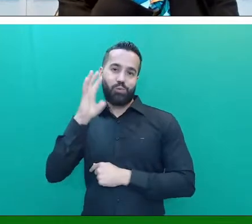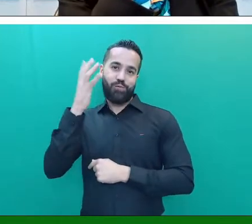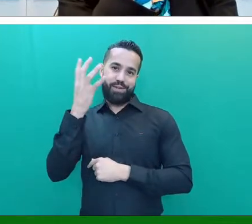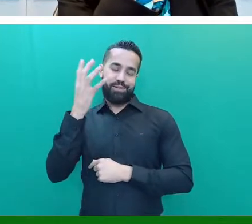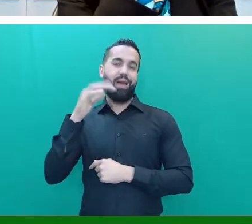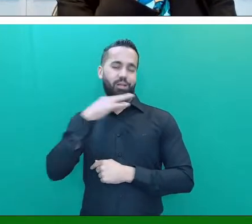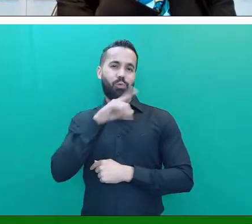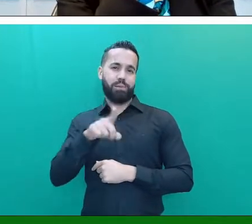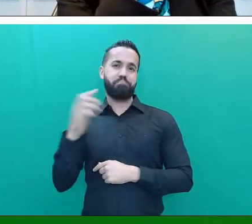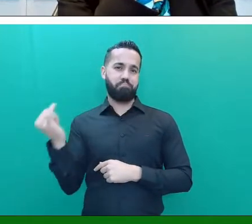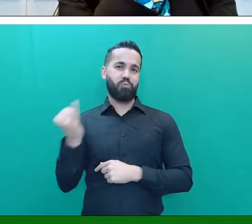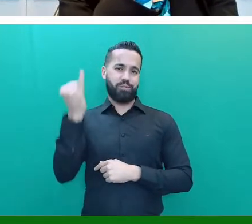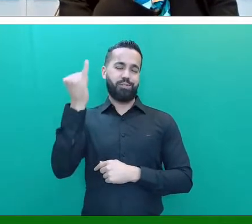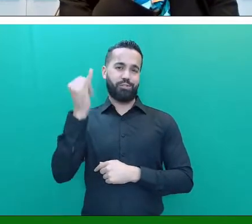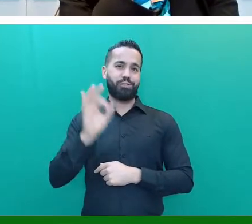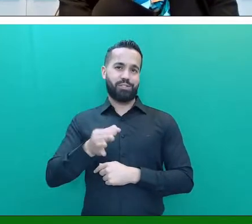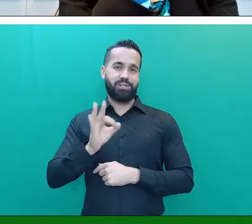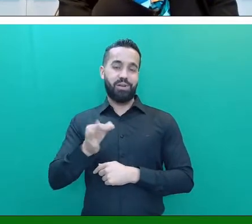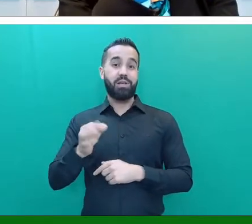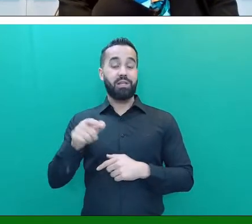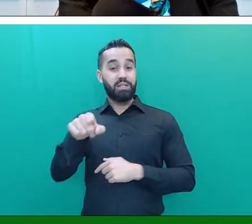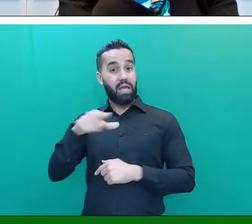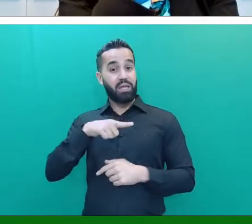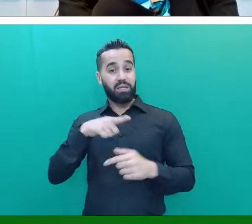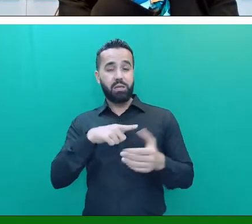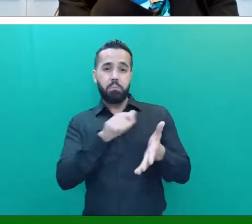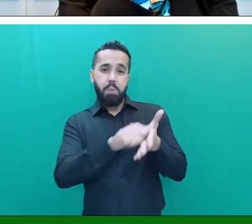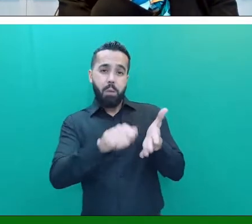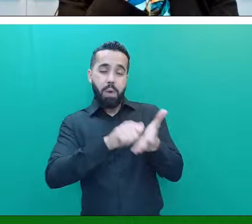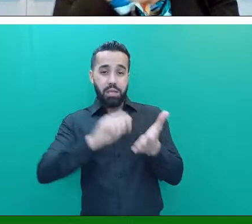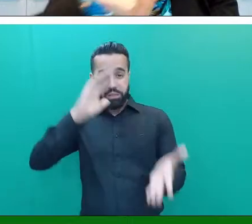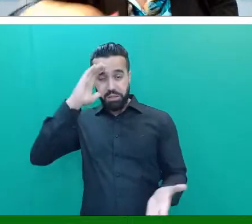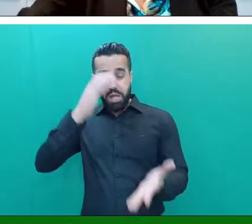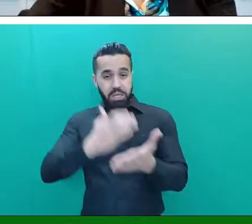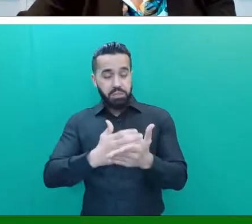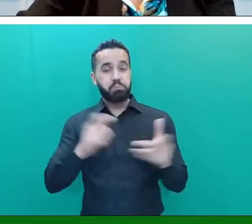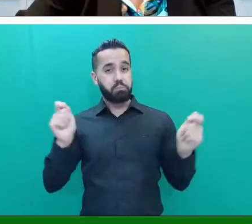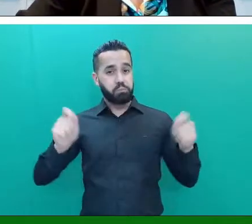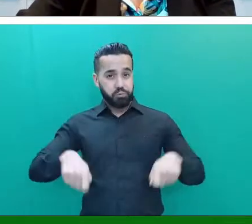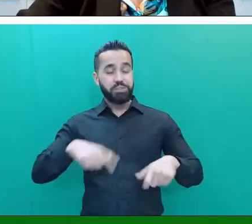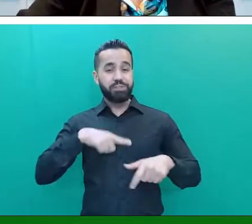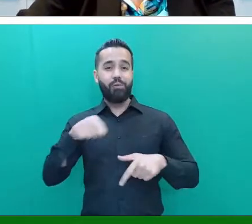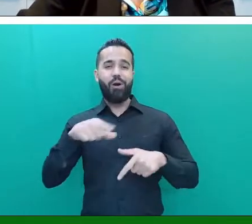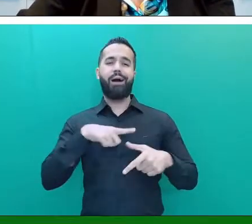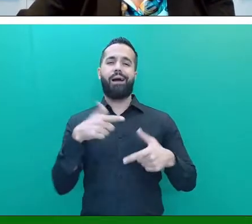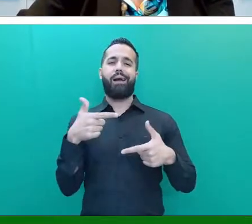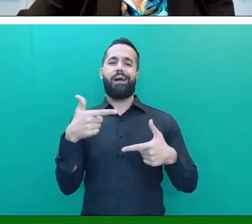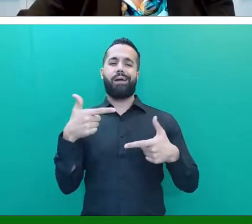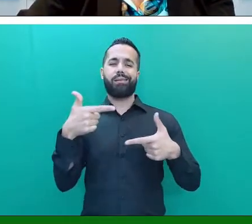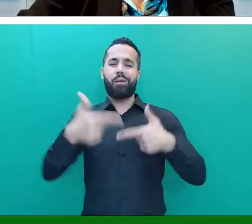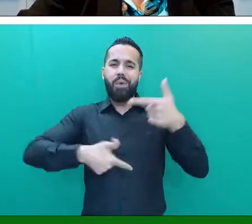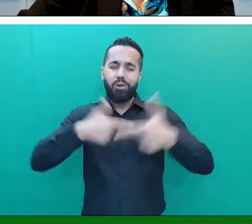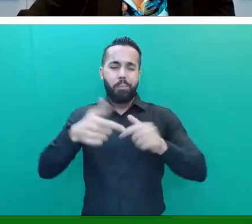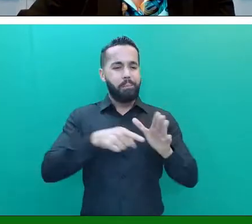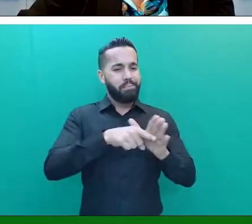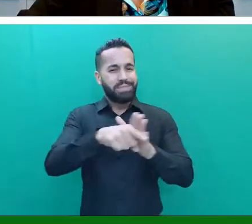você tem aqui uma matéria bruta para continuar trabalhando, você tem aqui trabalho para a vida inteira, de fato.